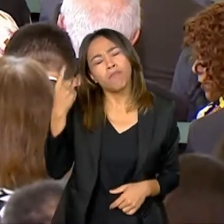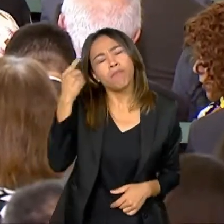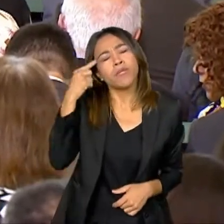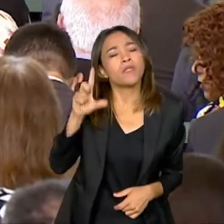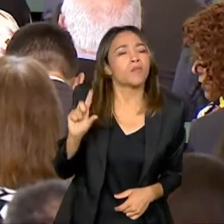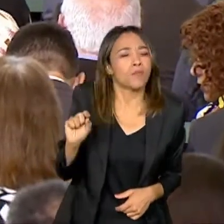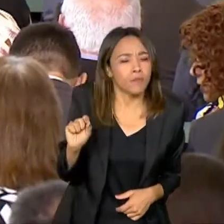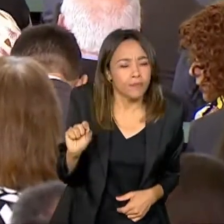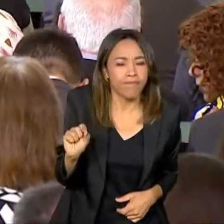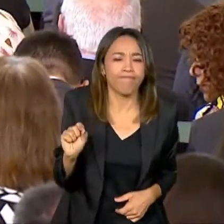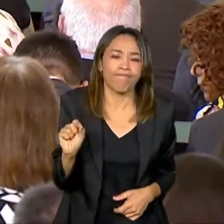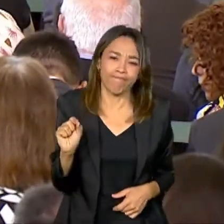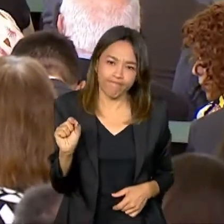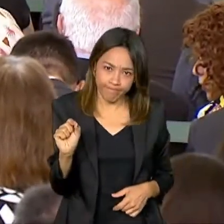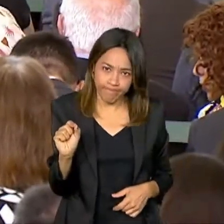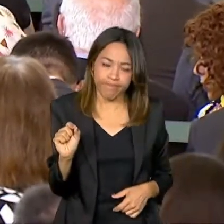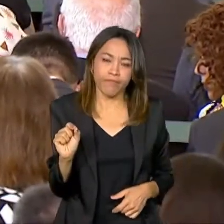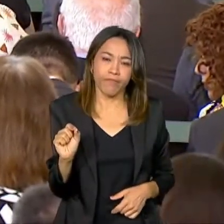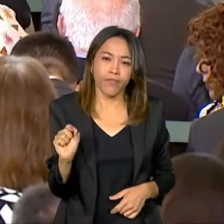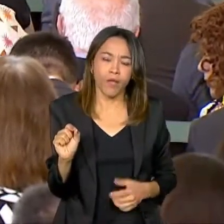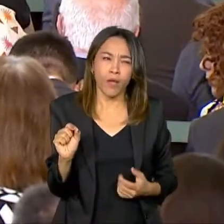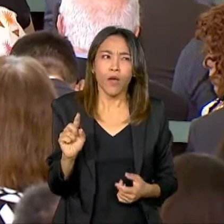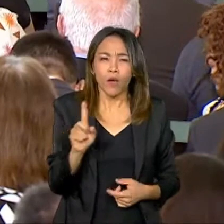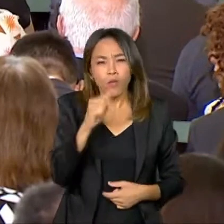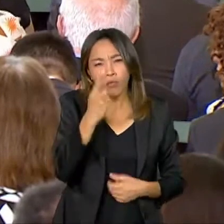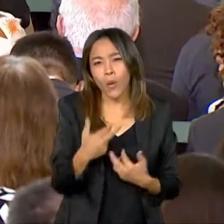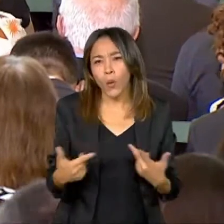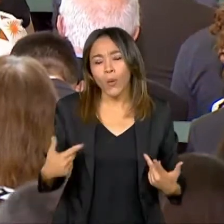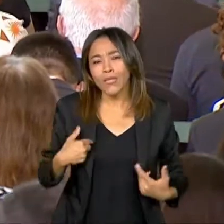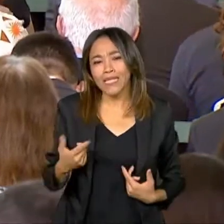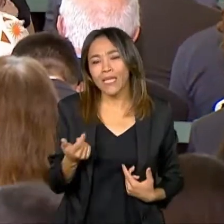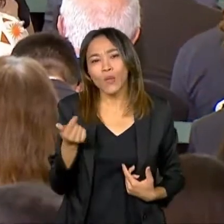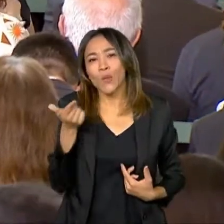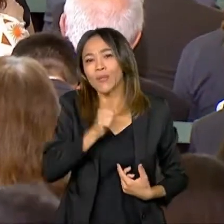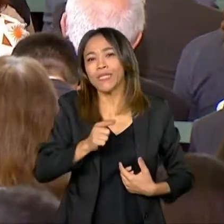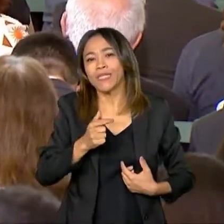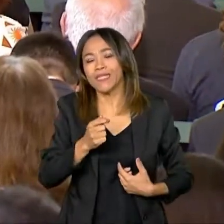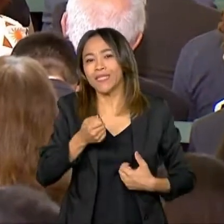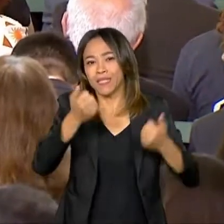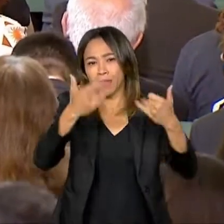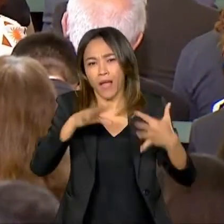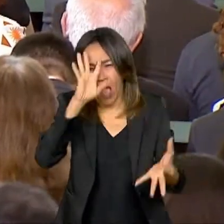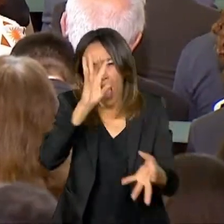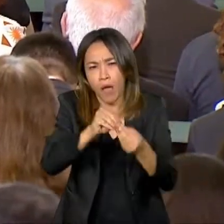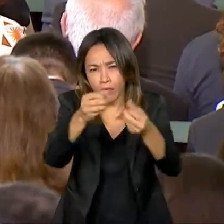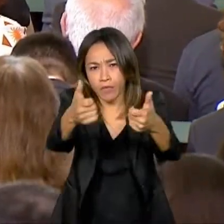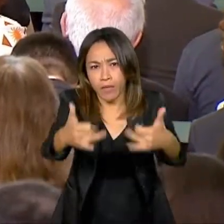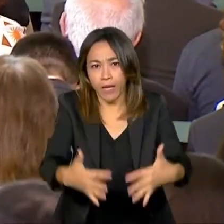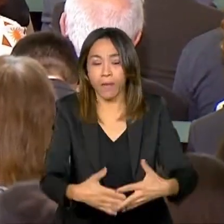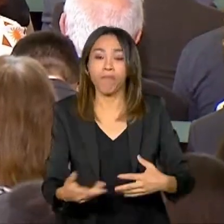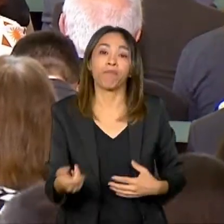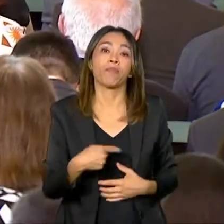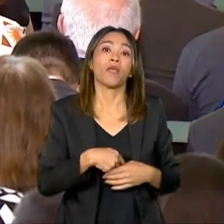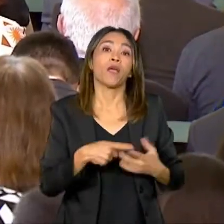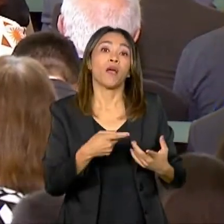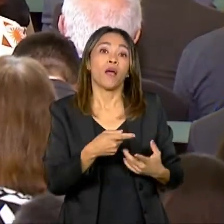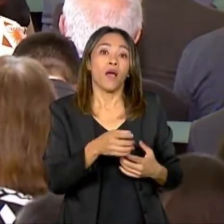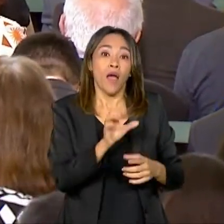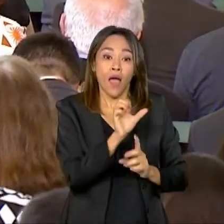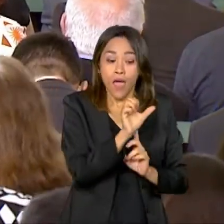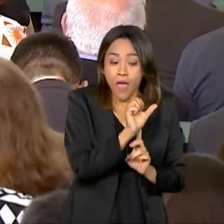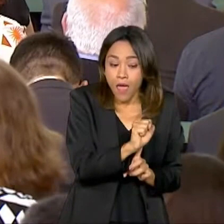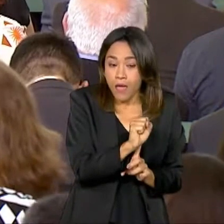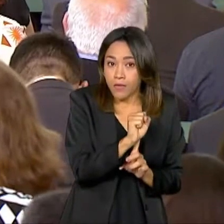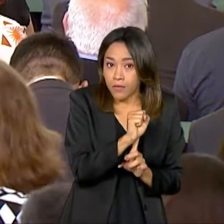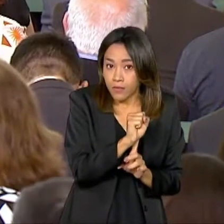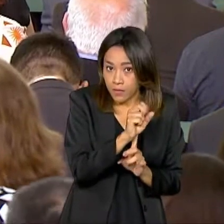lógica eh uma coisa que eu acabei não mencionando que eu queria só mencionar rapidamente a spu ela tava num processo né